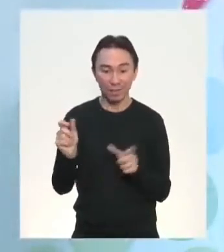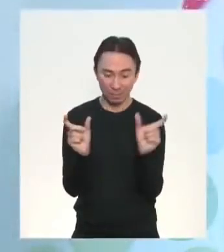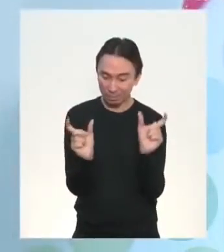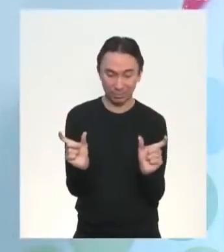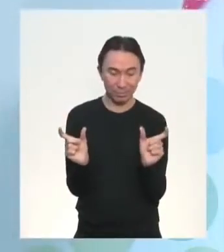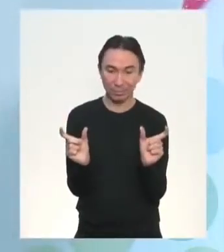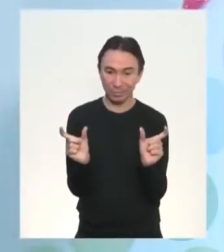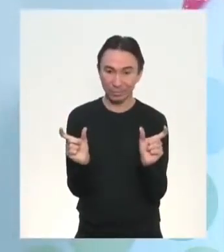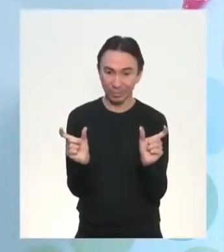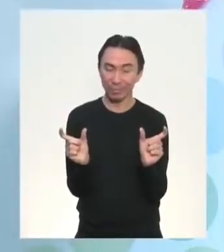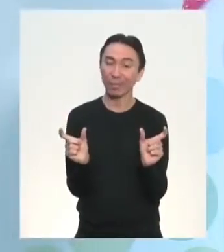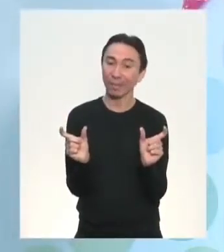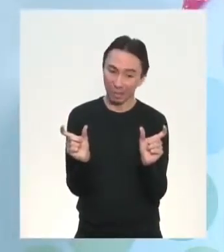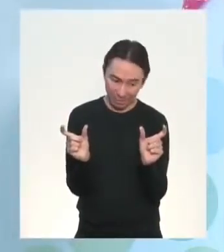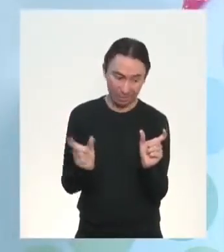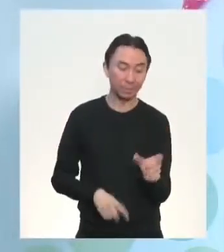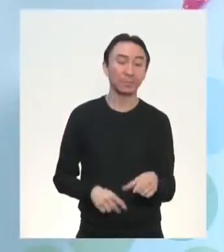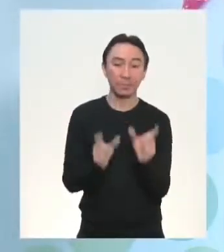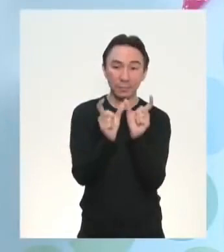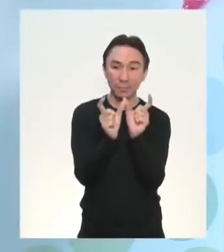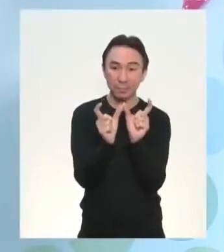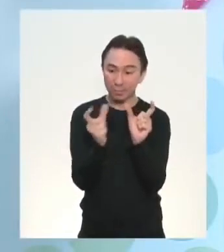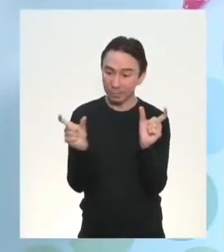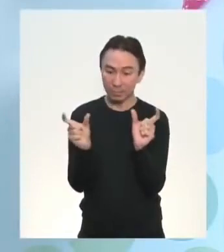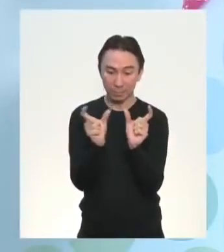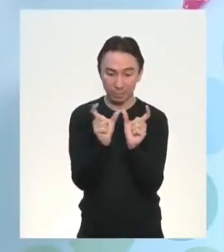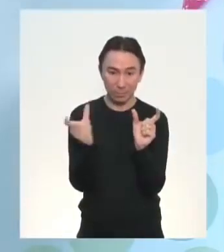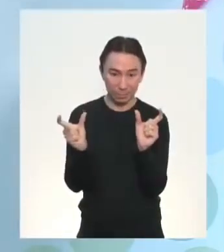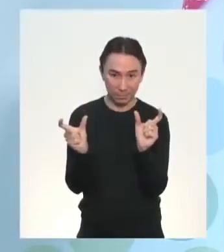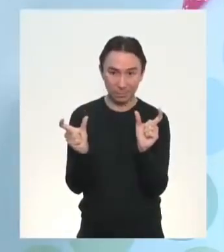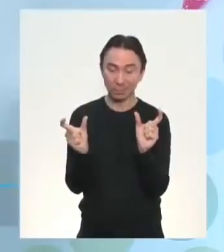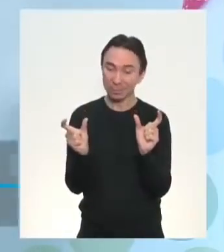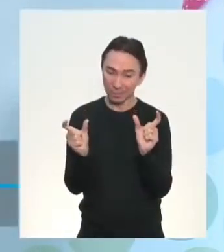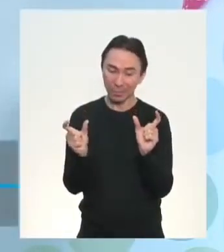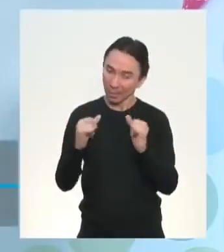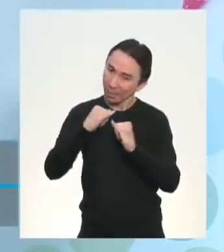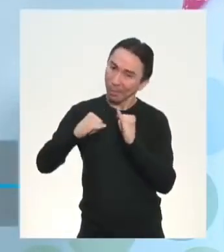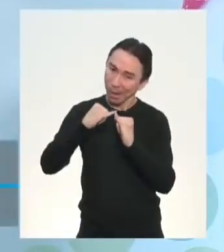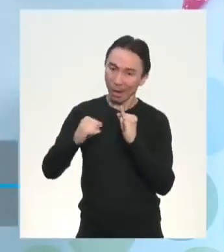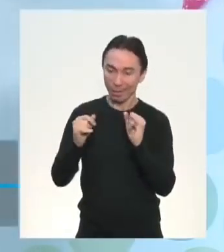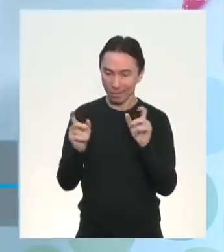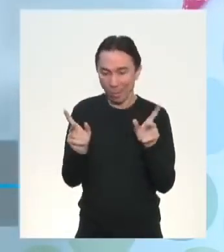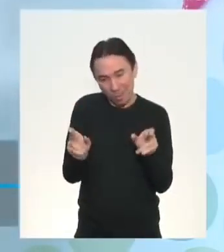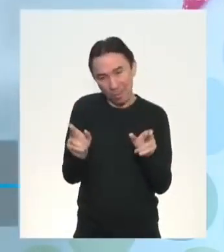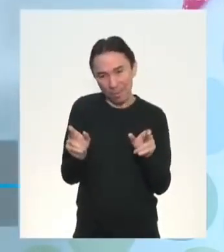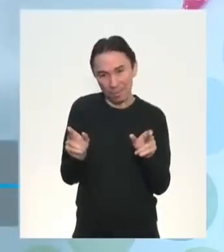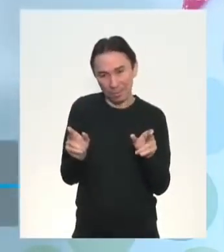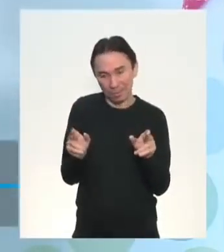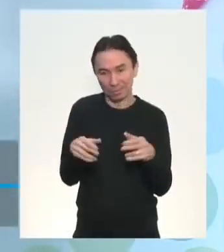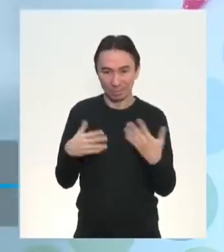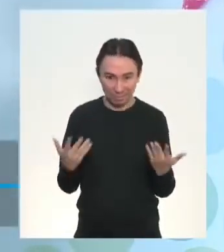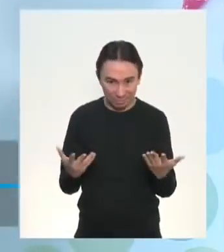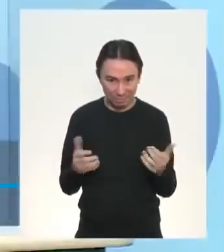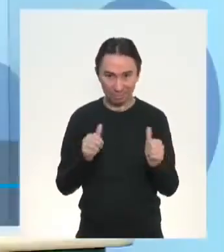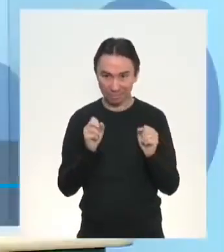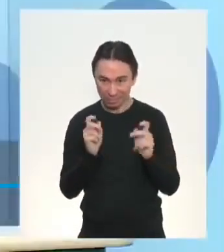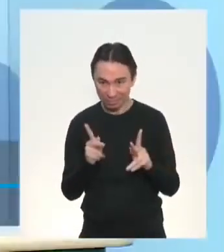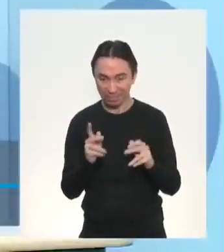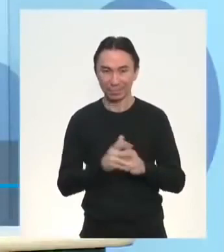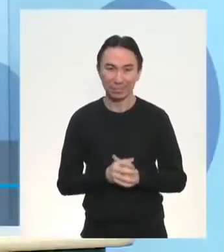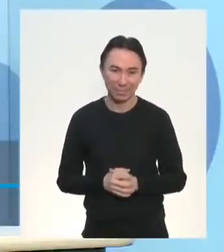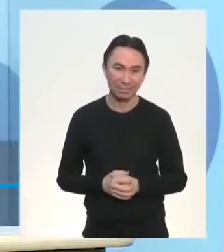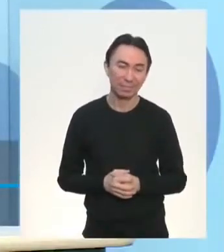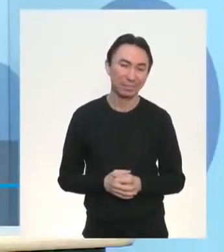são palavras com sentido aproximado ali ou idêntico, ok? Quer complementar alguma coisa, Andréia? Eu vou